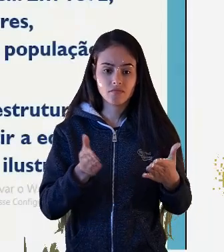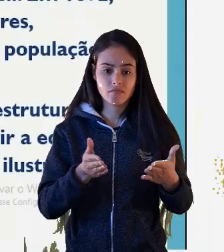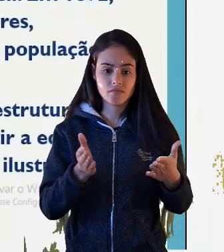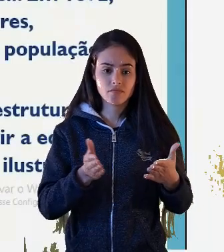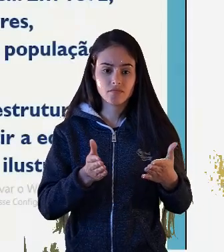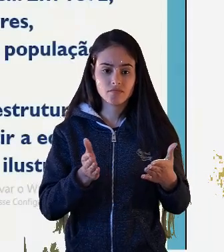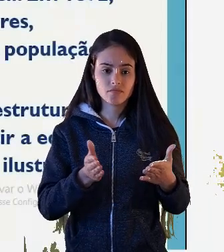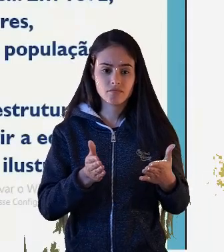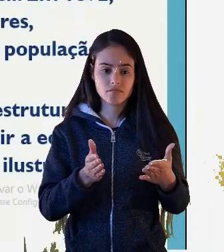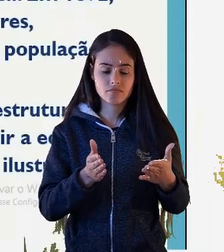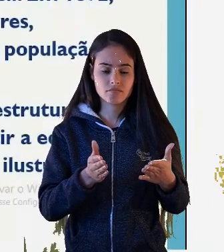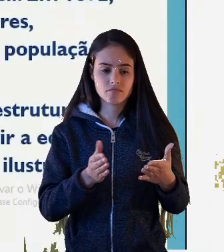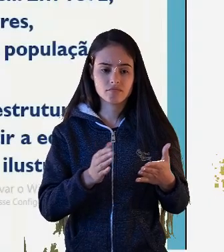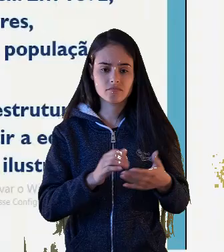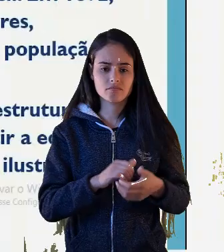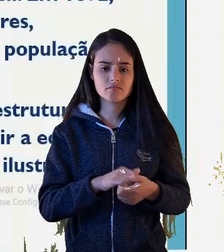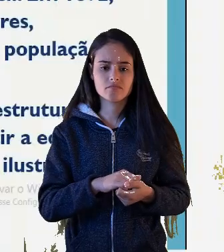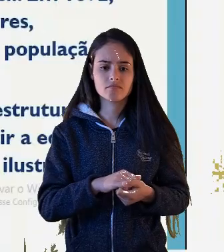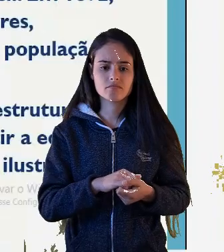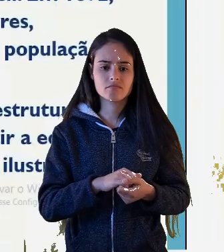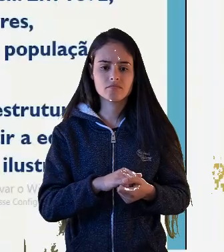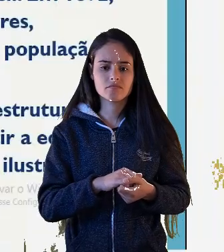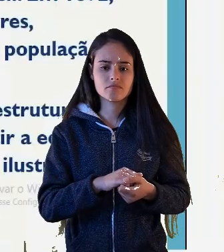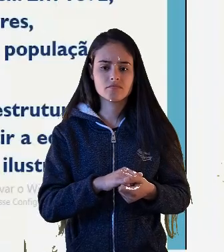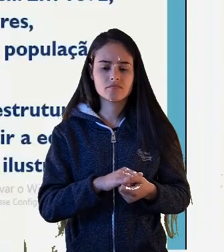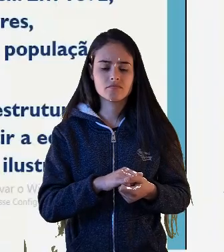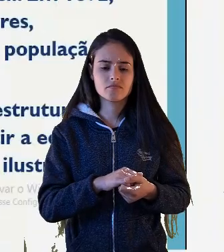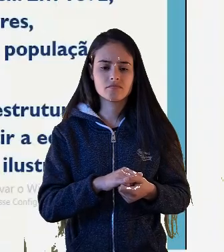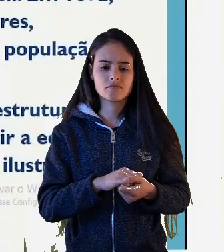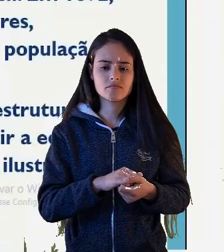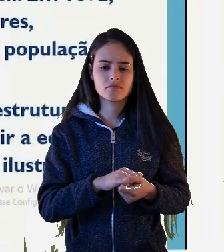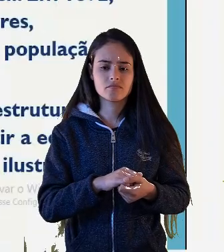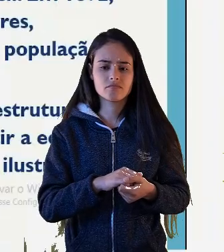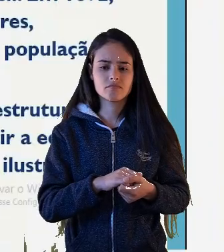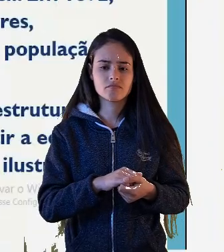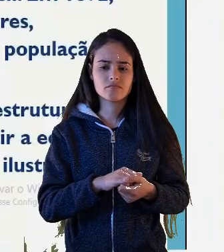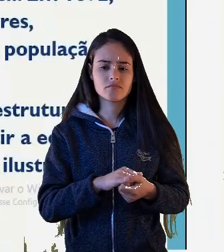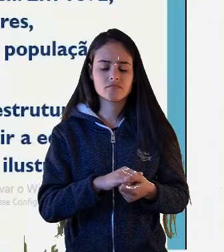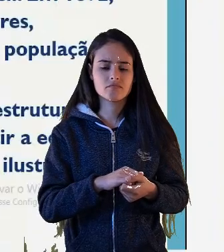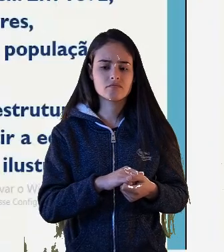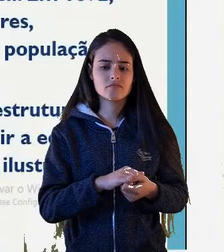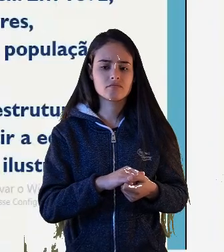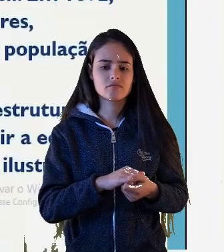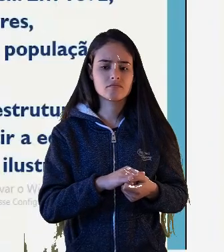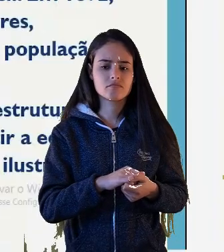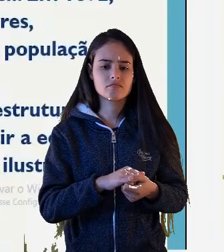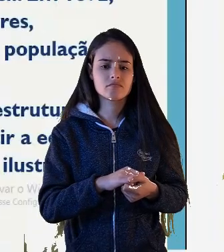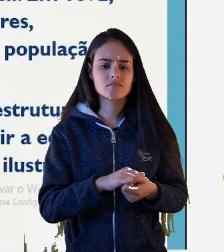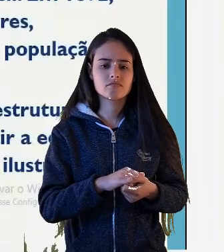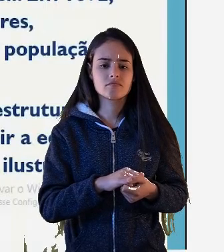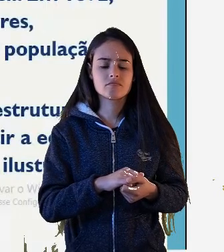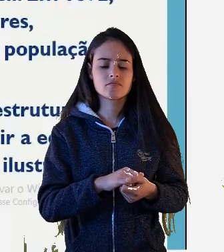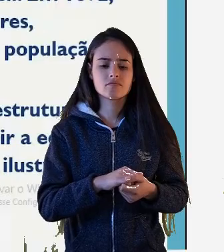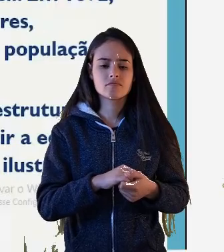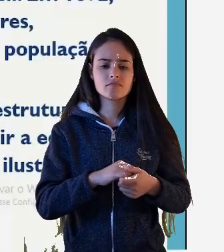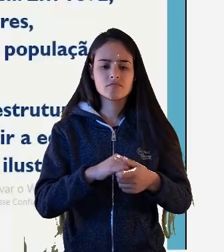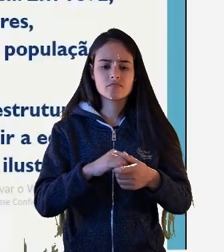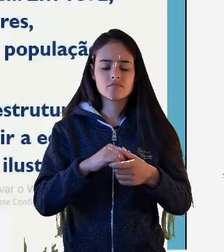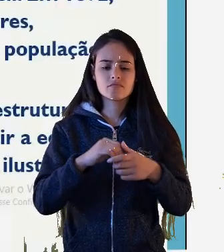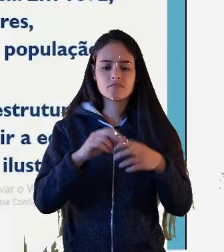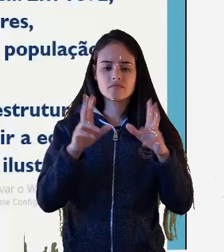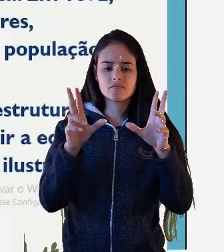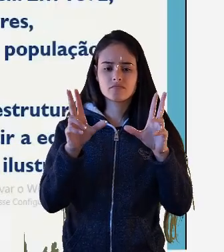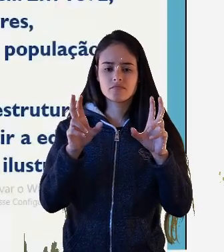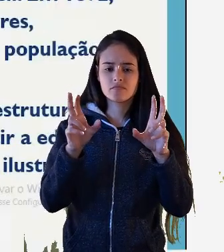bem, né? Simbólica e criada, né? Uma narrativa para que ela fosse, né? A coisa da princesinha ali, porque já